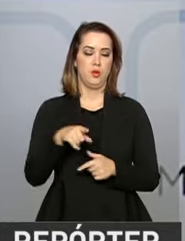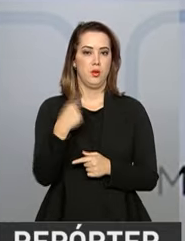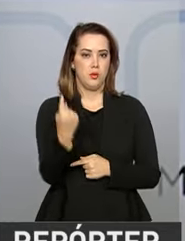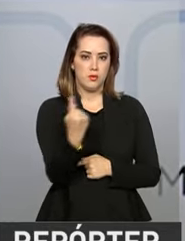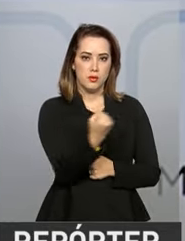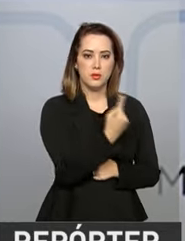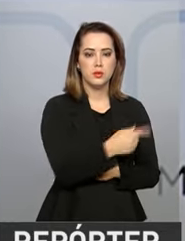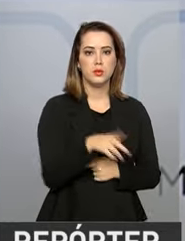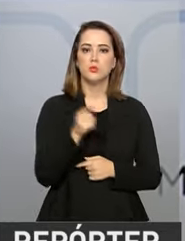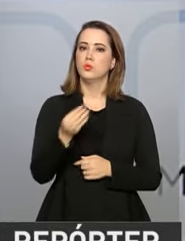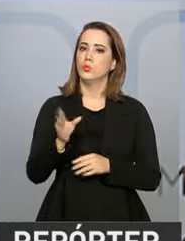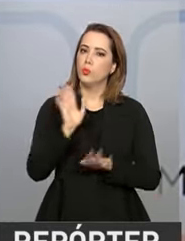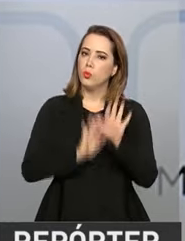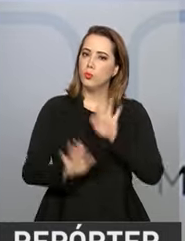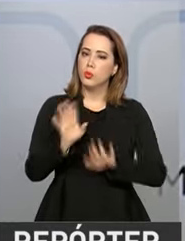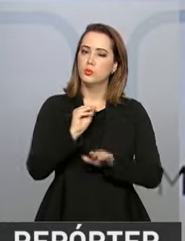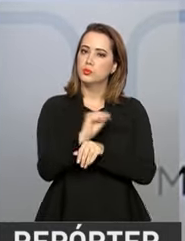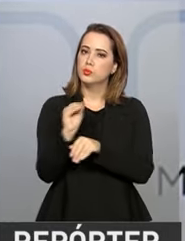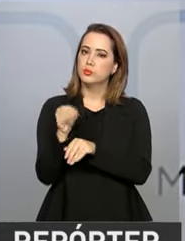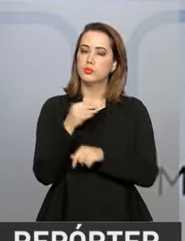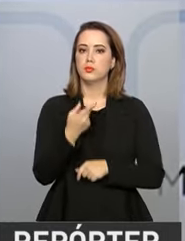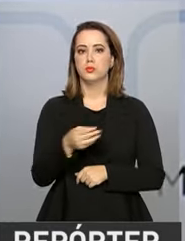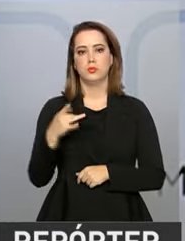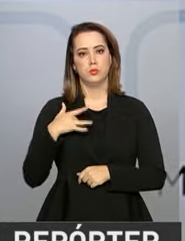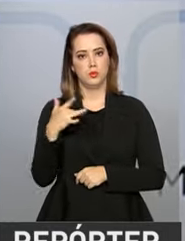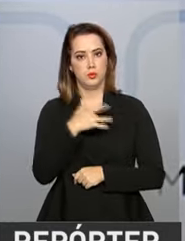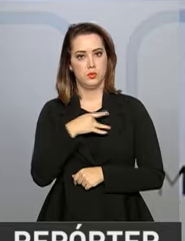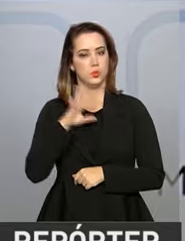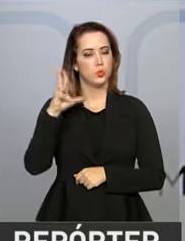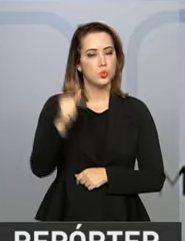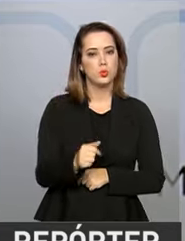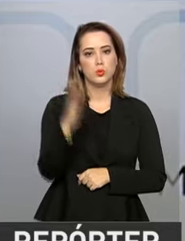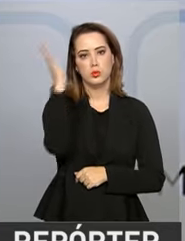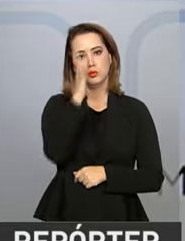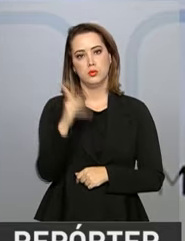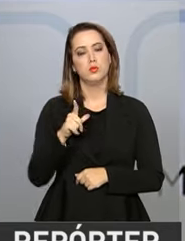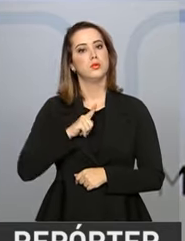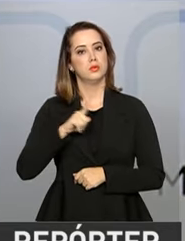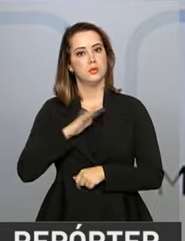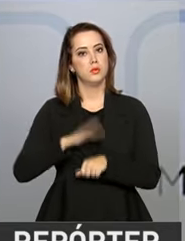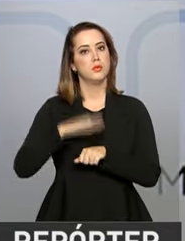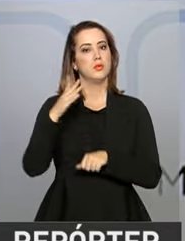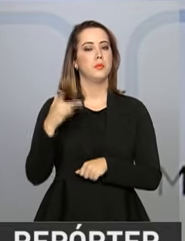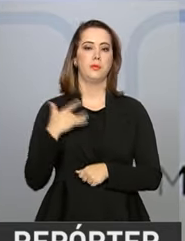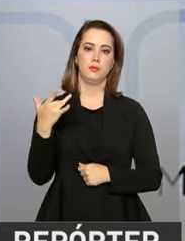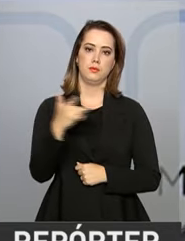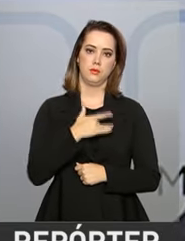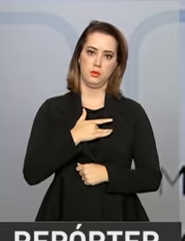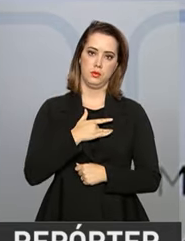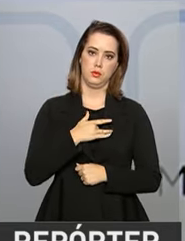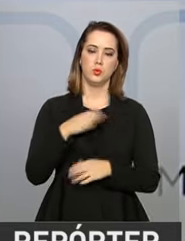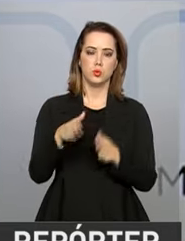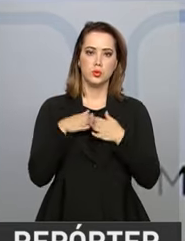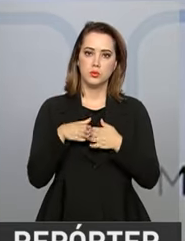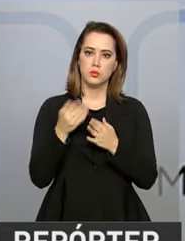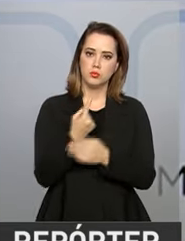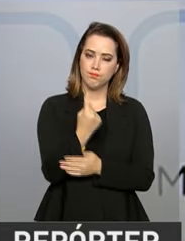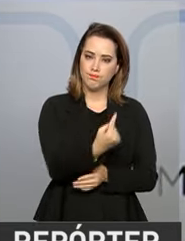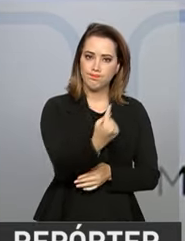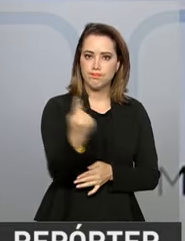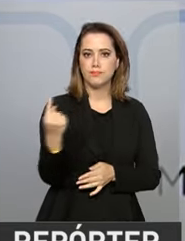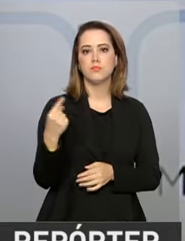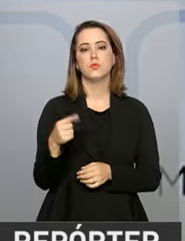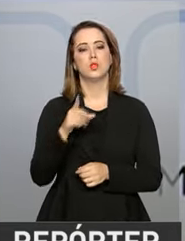bem da sua saúde, né, todo o país será mais saudável. Então, sempre o nosso apelo para que cada um cuide, com